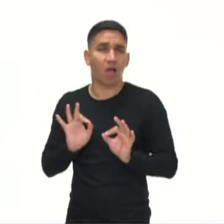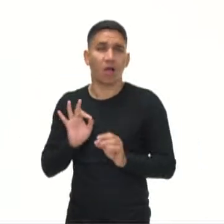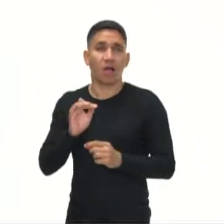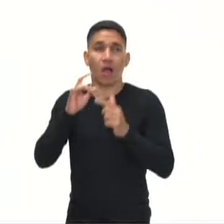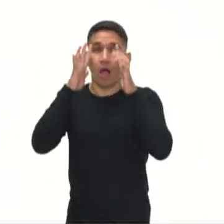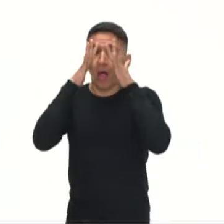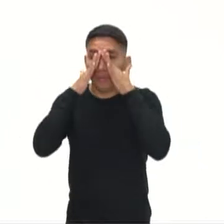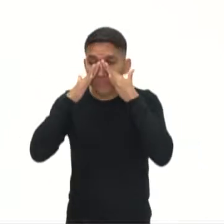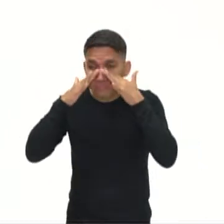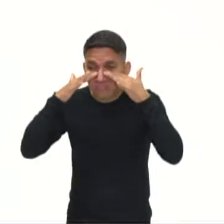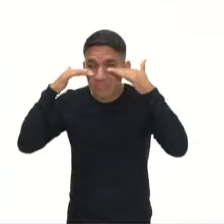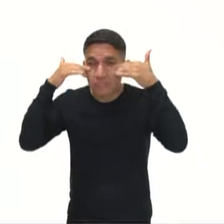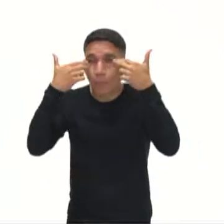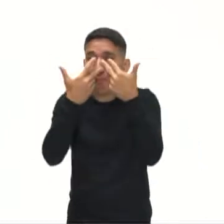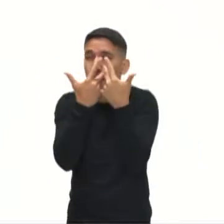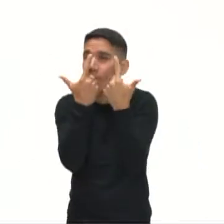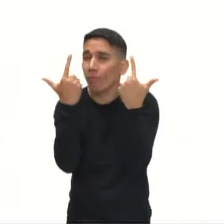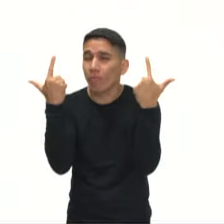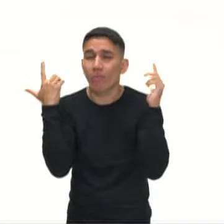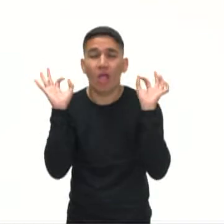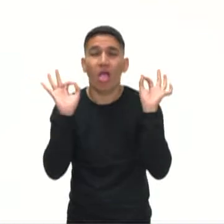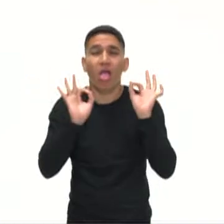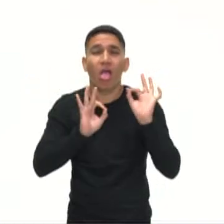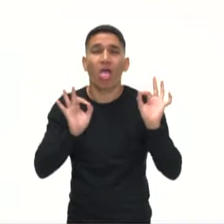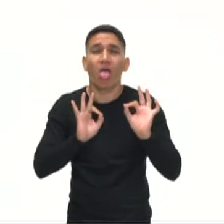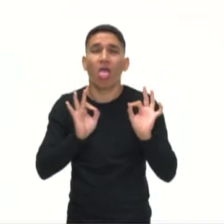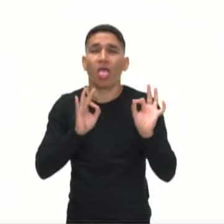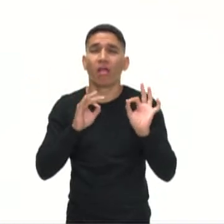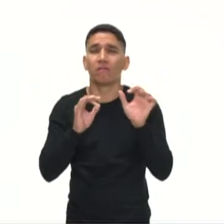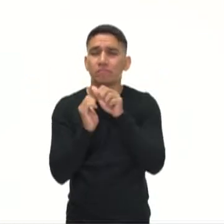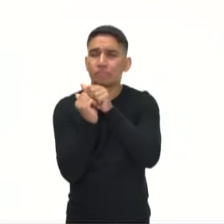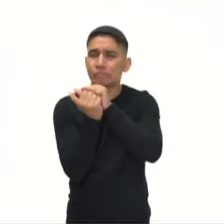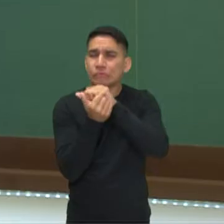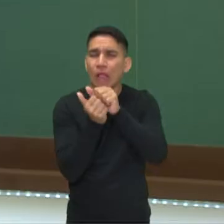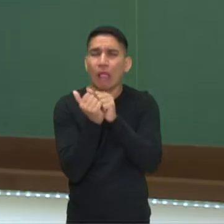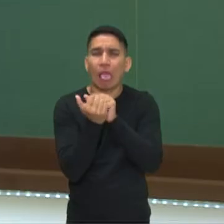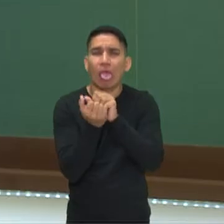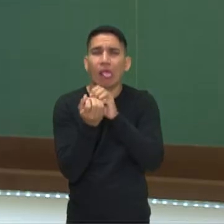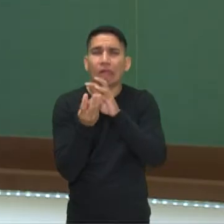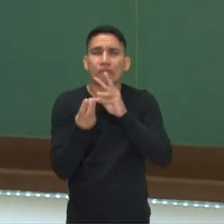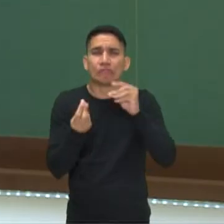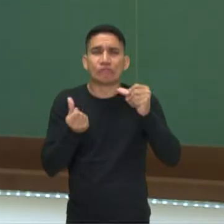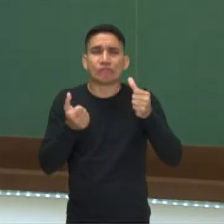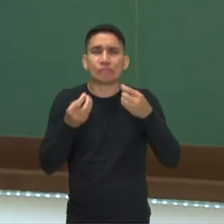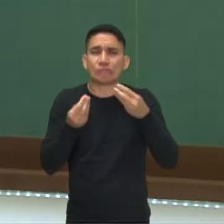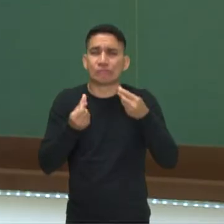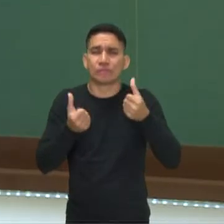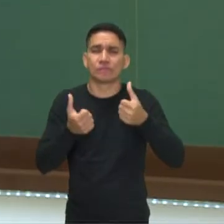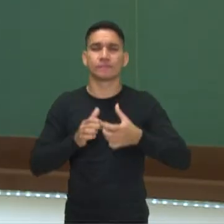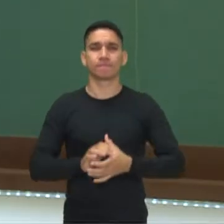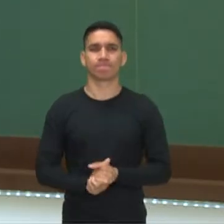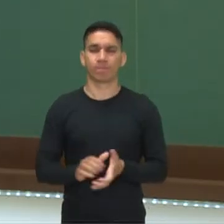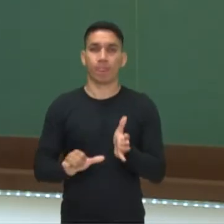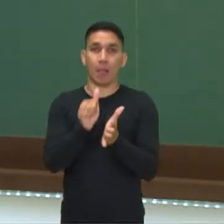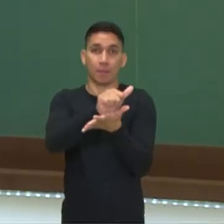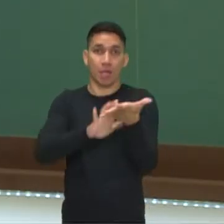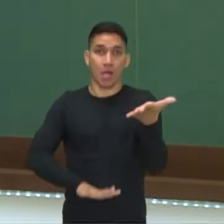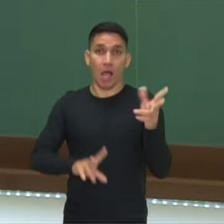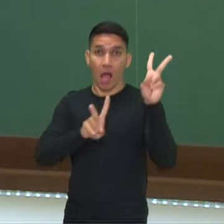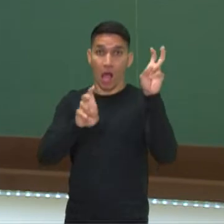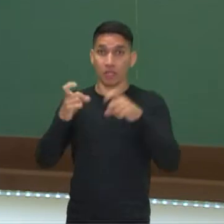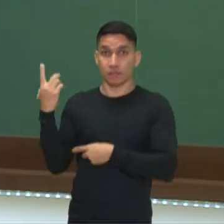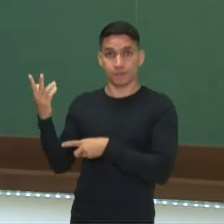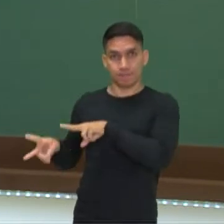olhos tão vazios, nem o lábio amargo. Vamos à primeira atividade referente a esse trecho